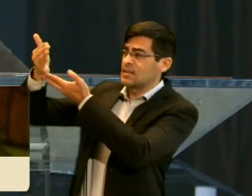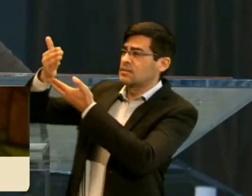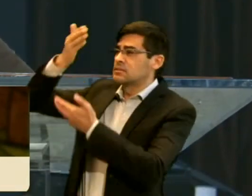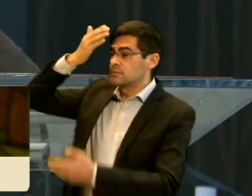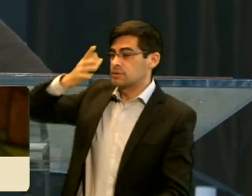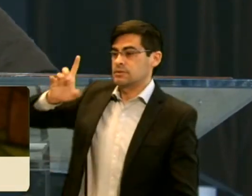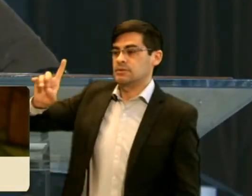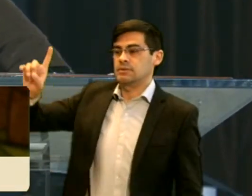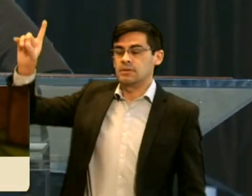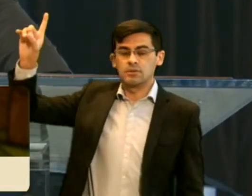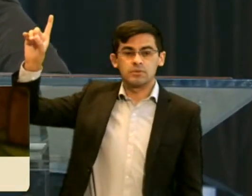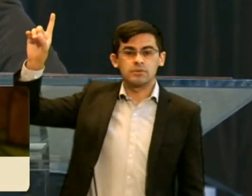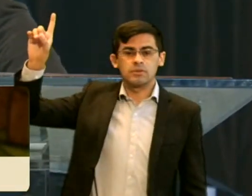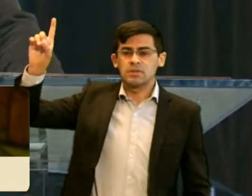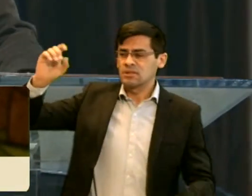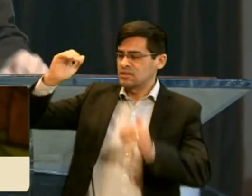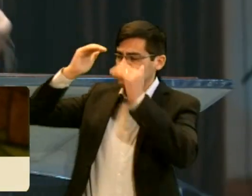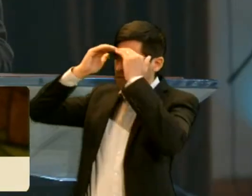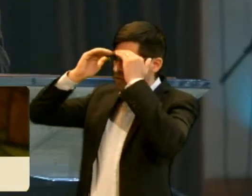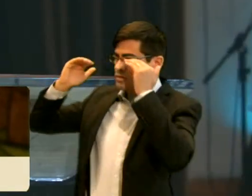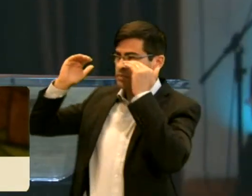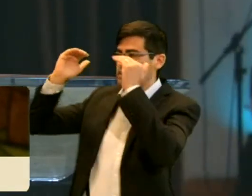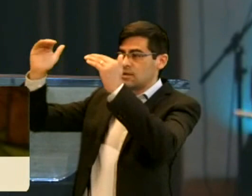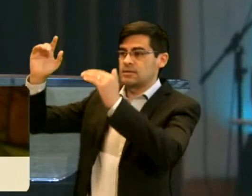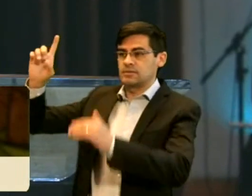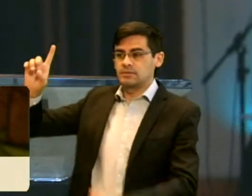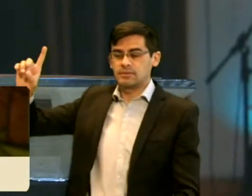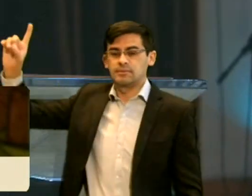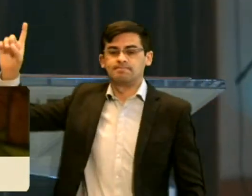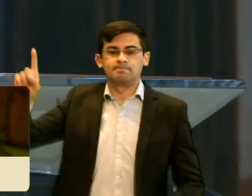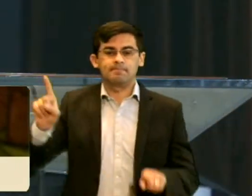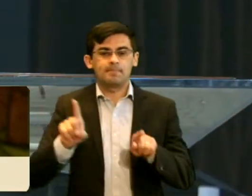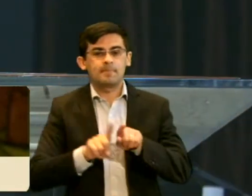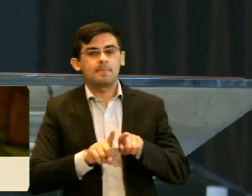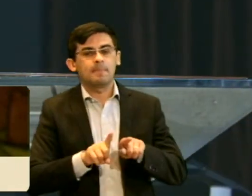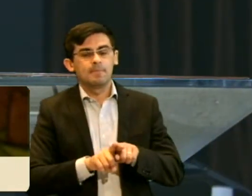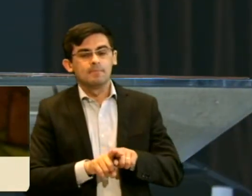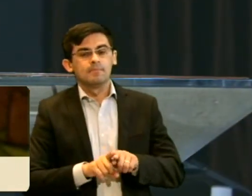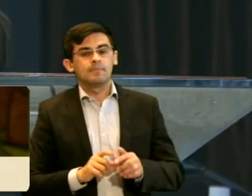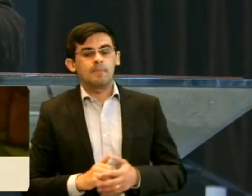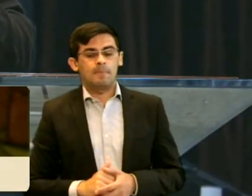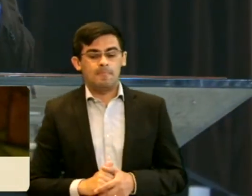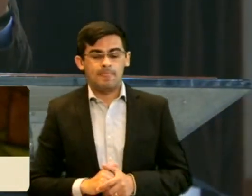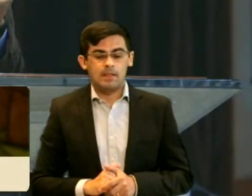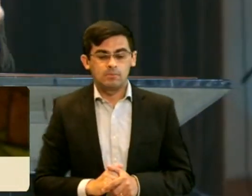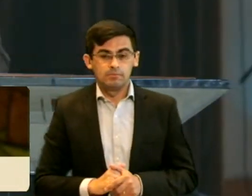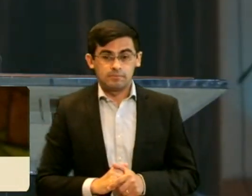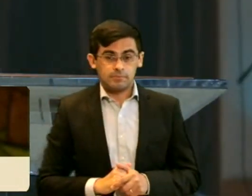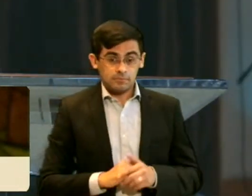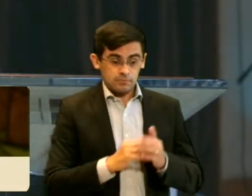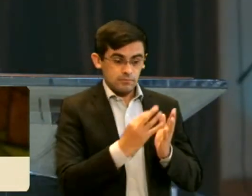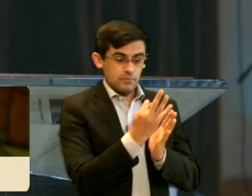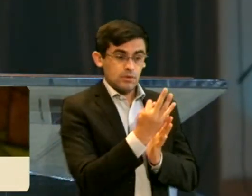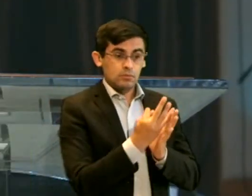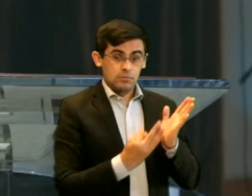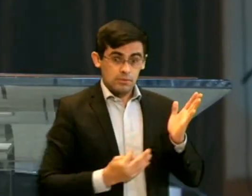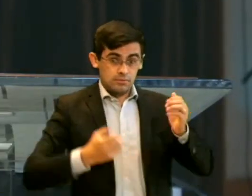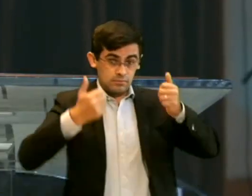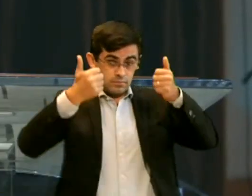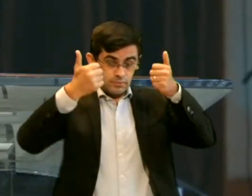Senhor, aquele que obedece. E é interessante porque o texto vai dizer